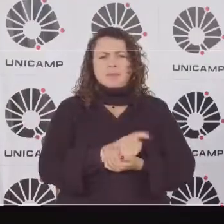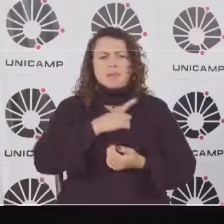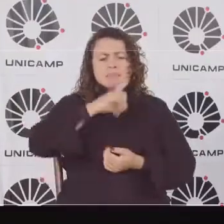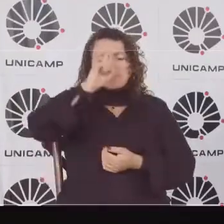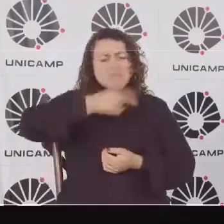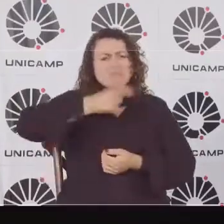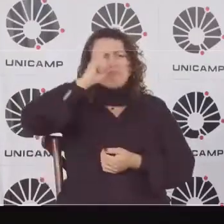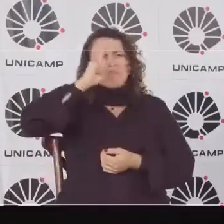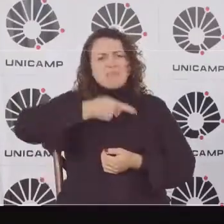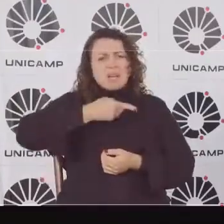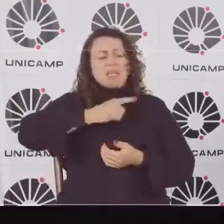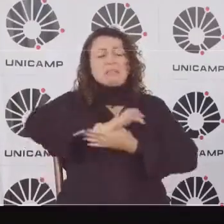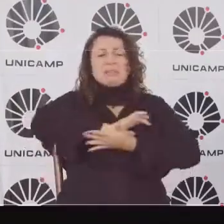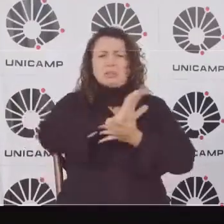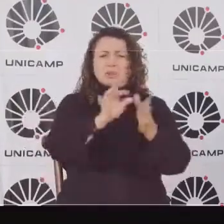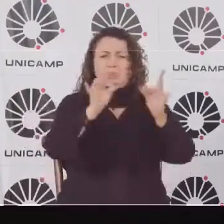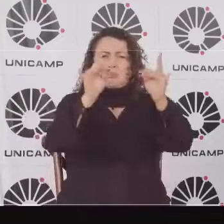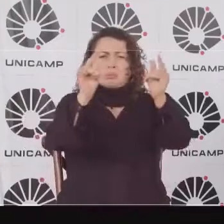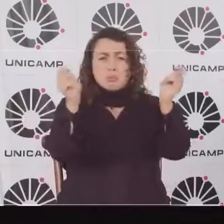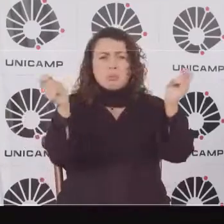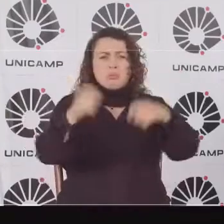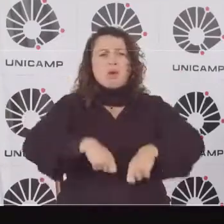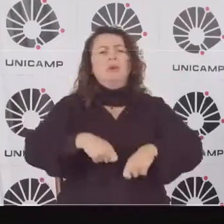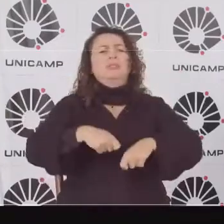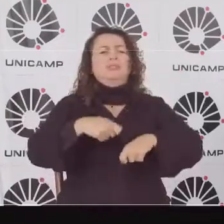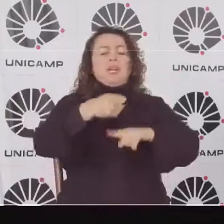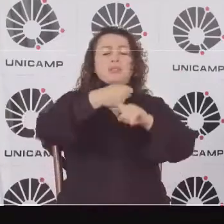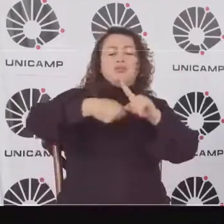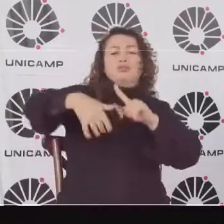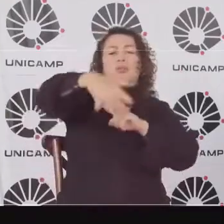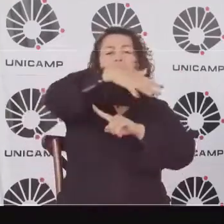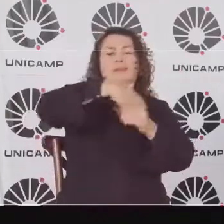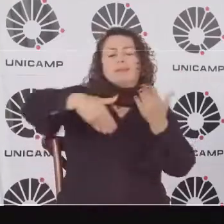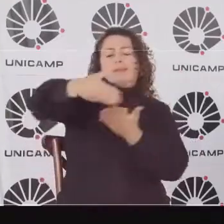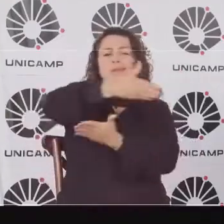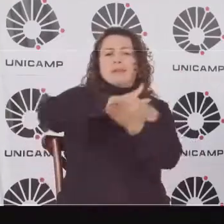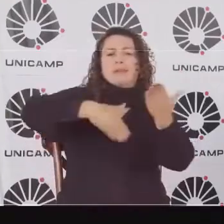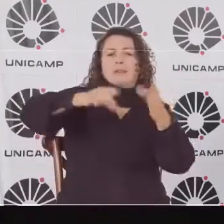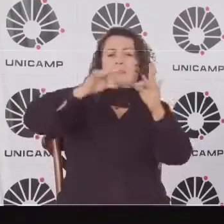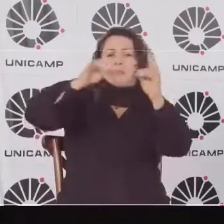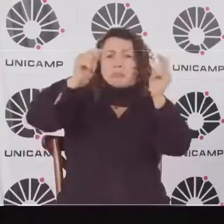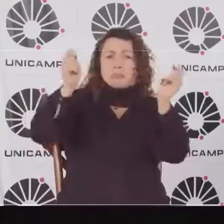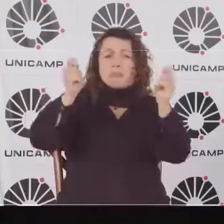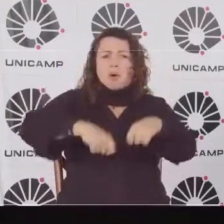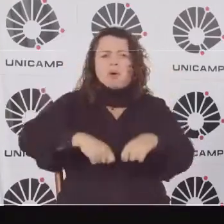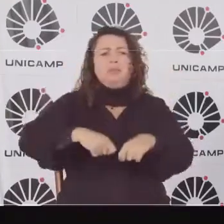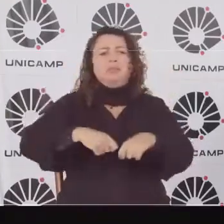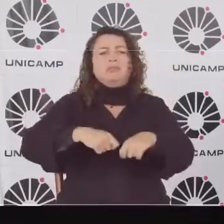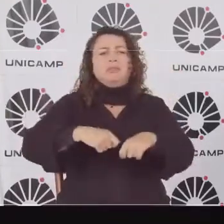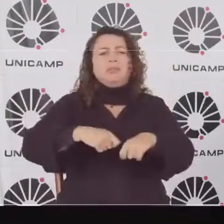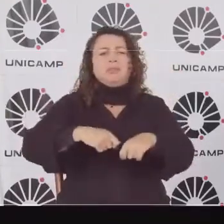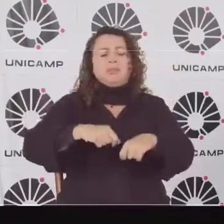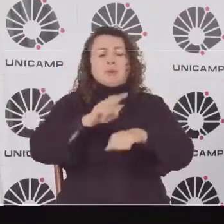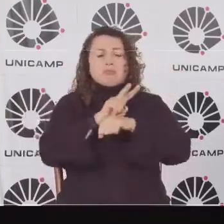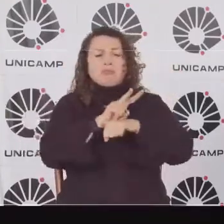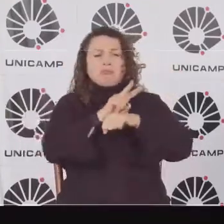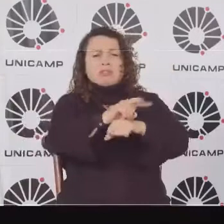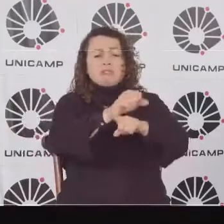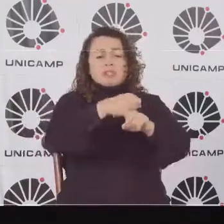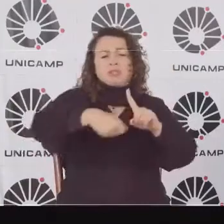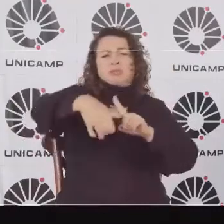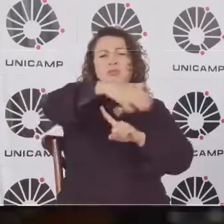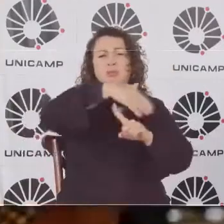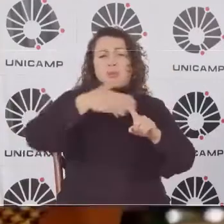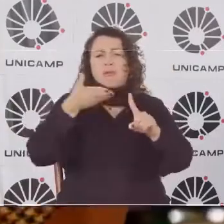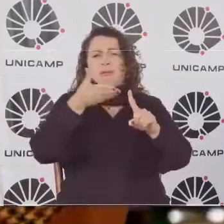impositivo e destruidor da socialidade da sociabilidade cuja defesa e preservação